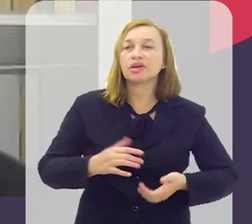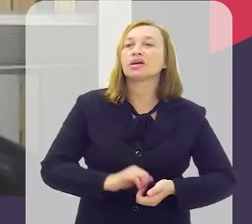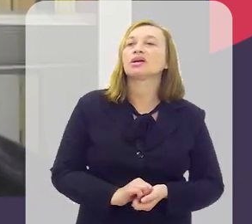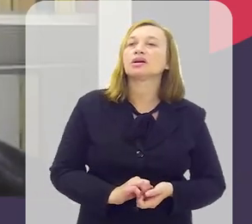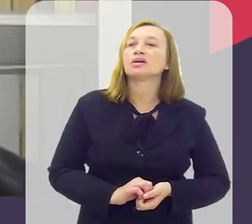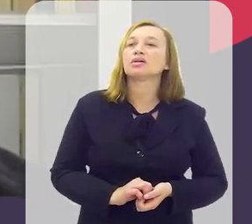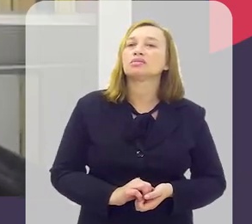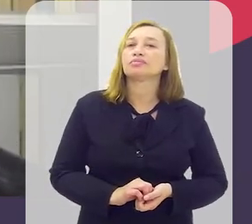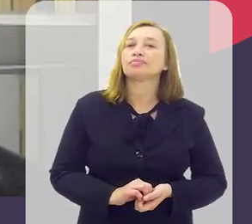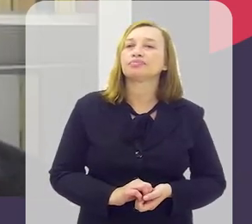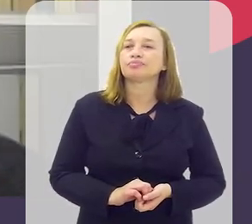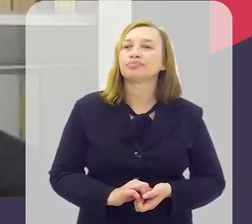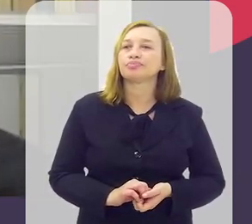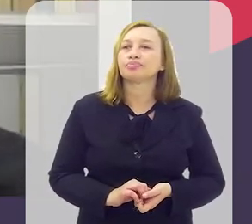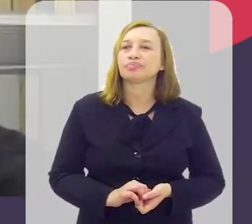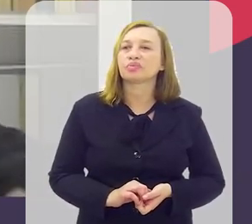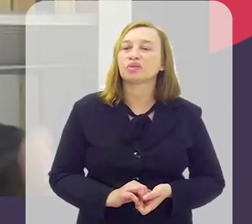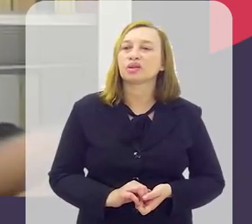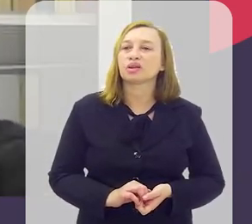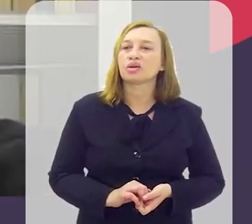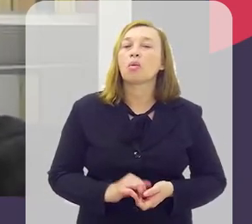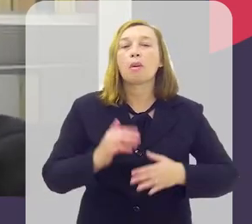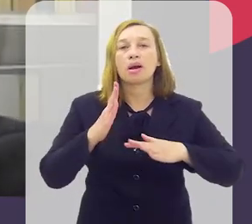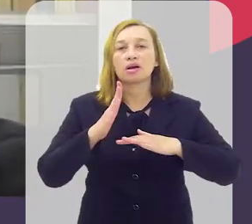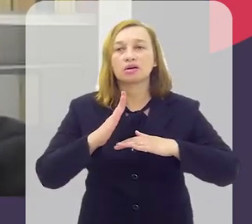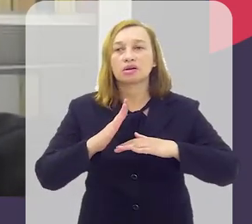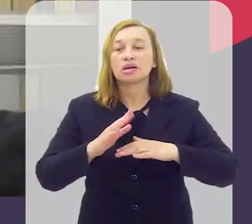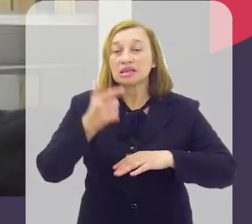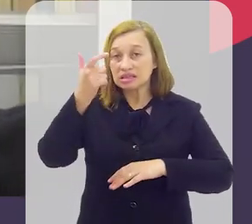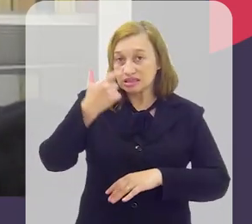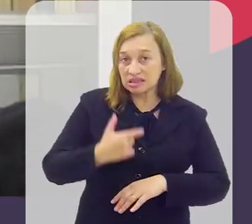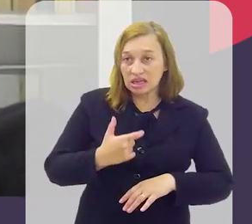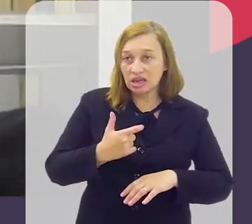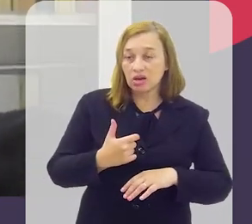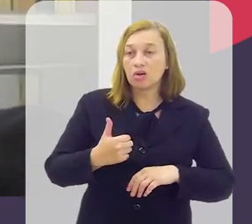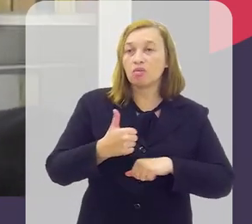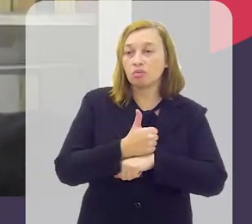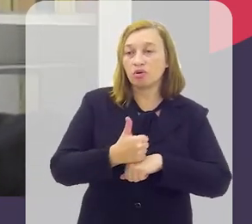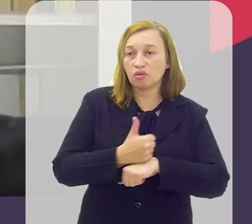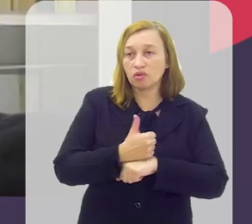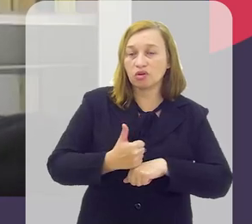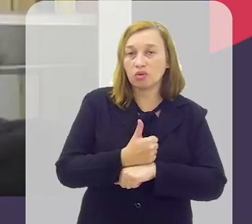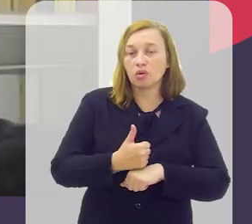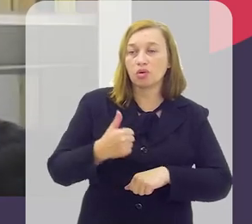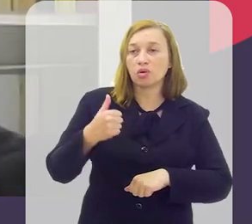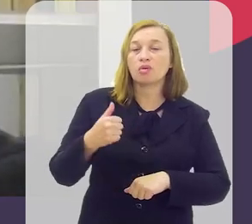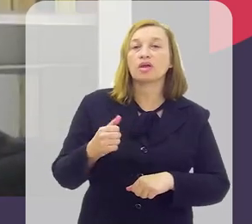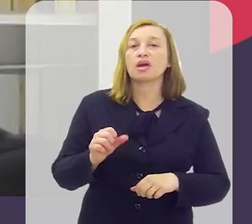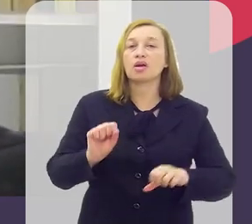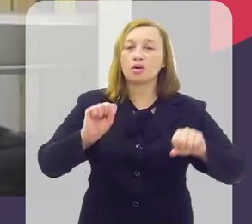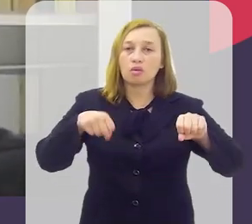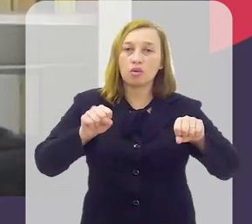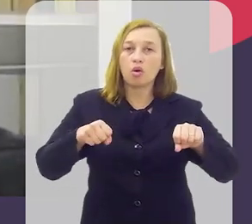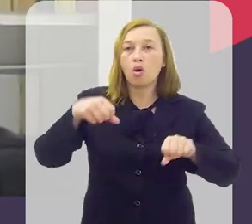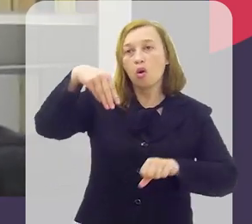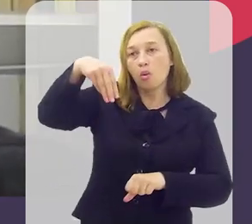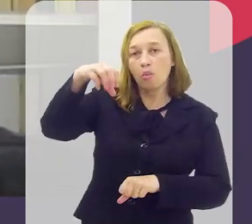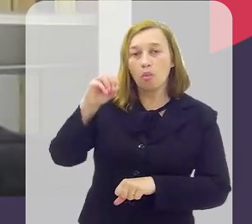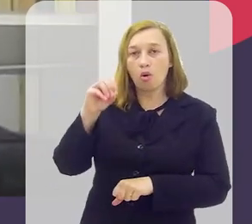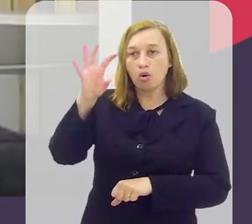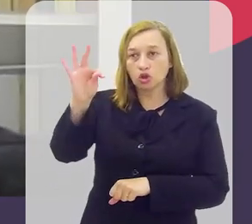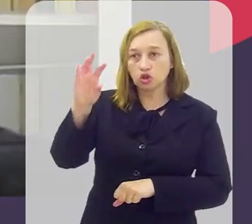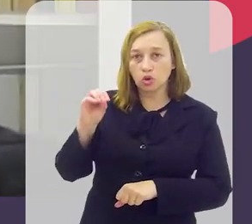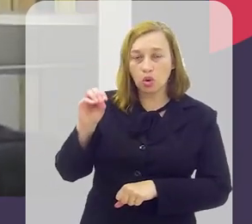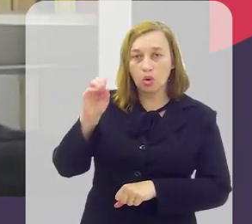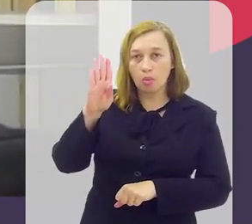regulamentou como se tornou uma profissão ser motofretista, né, ser motoboy. A gente